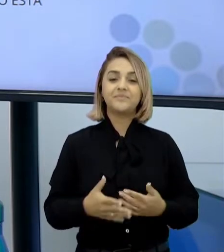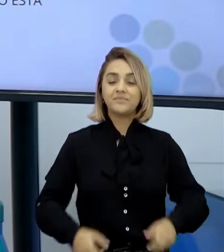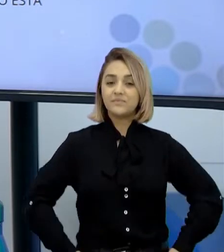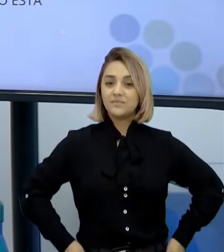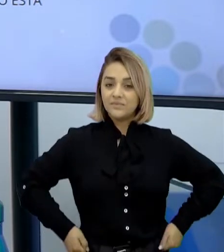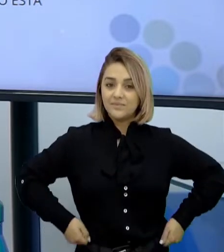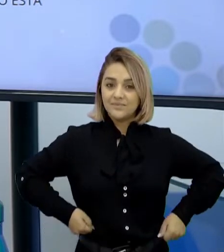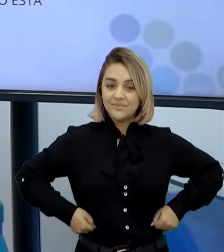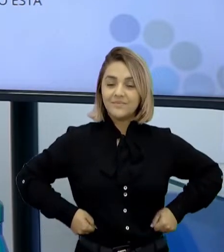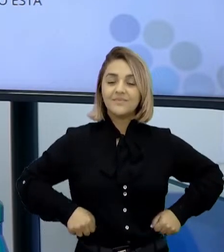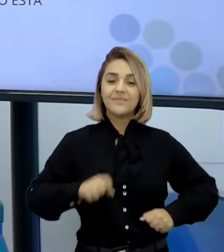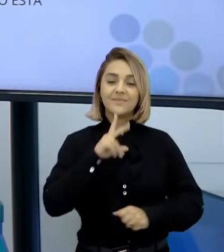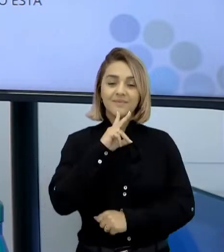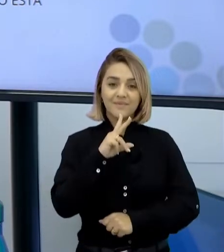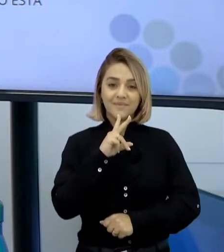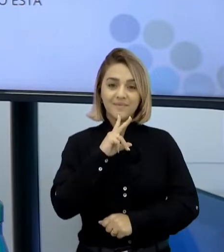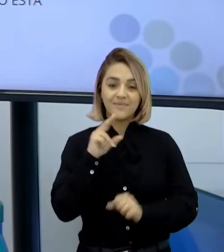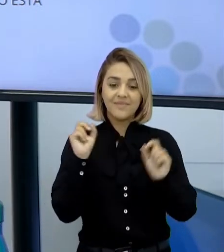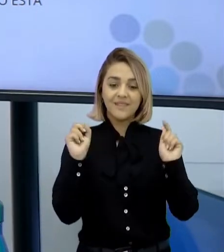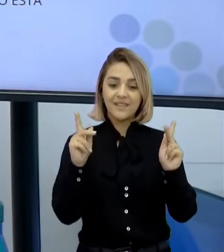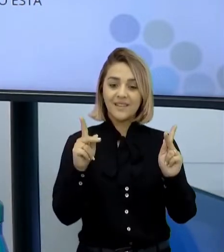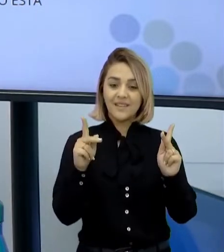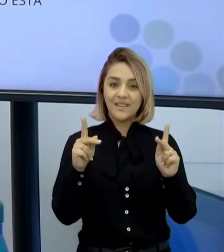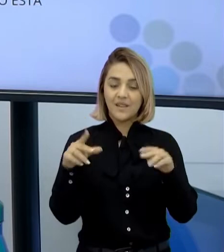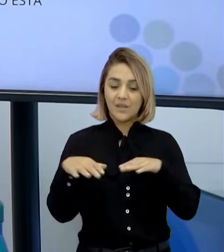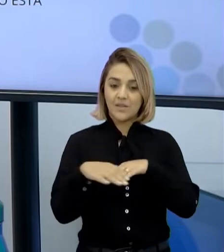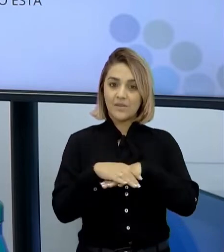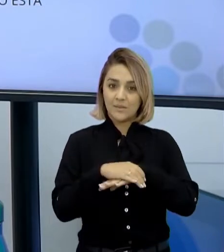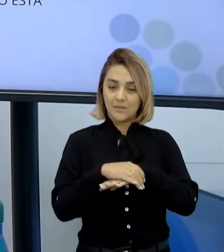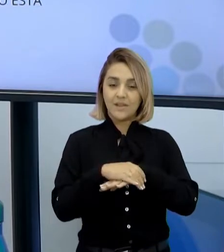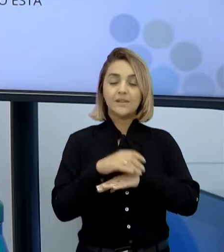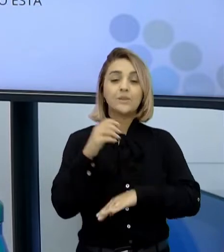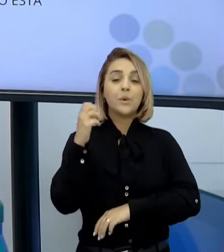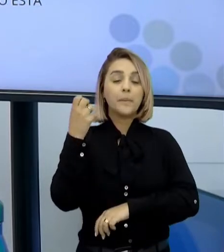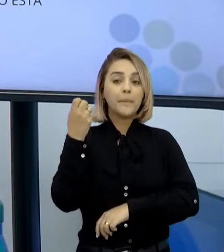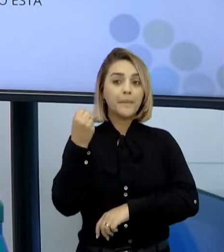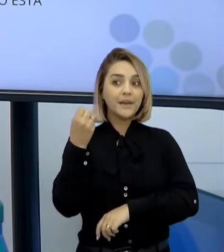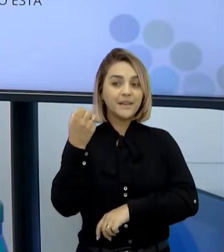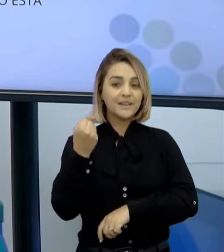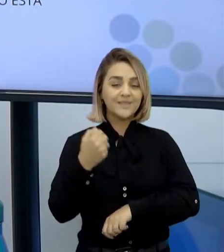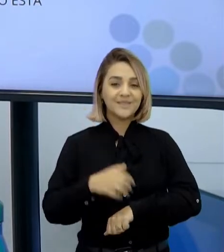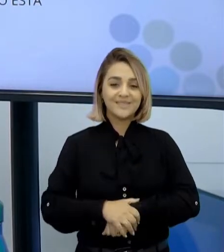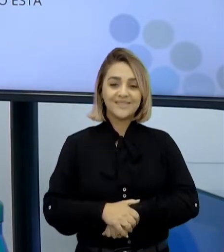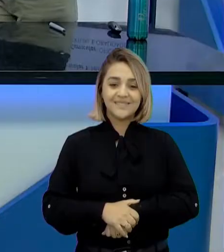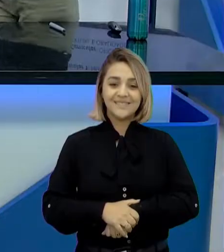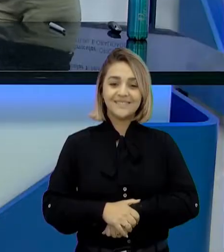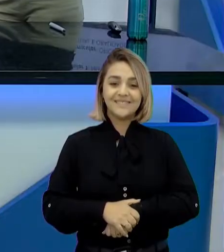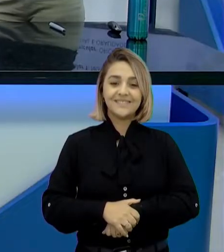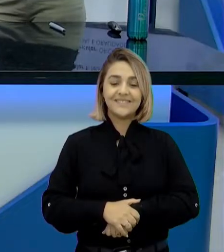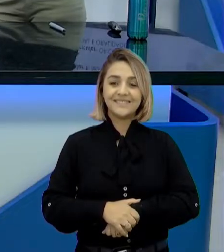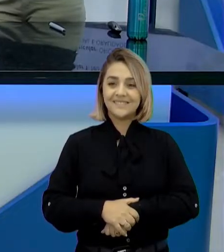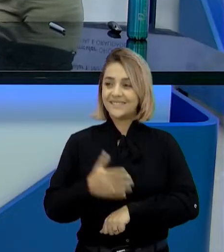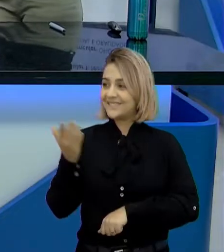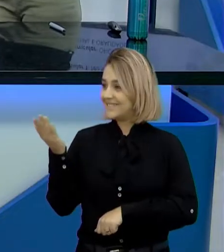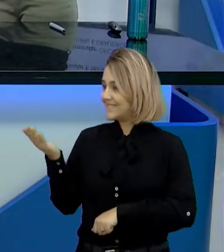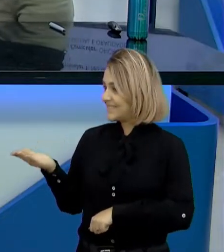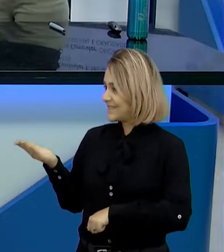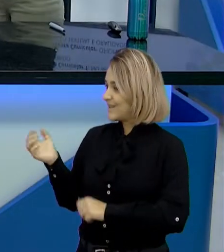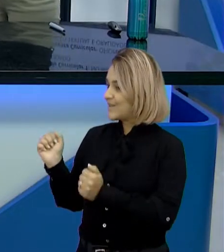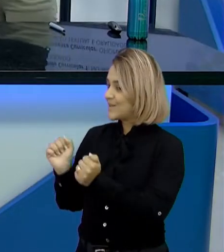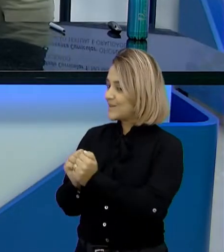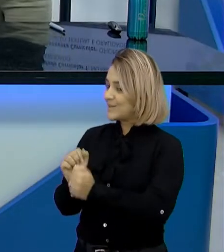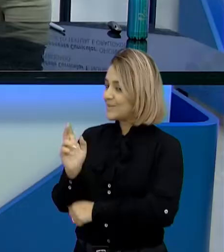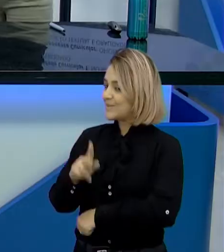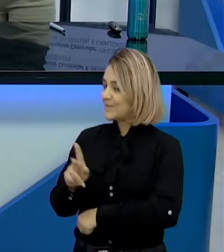calça verde, ok? E um all-star branco. E com a gente, a minha companheira aqui, professora Andreia.